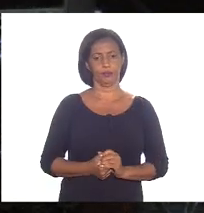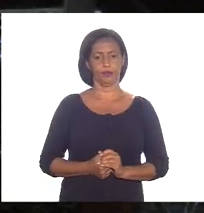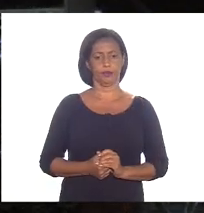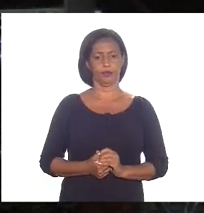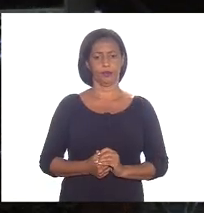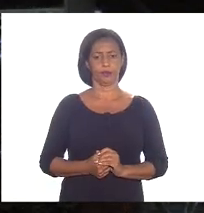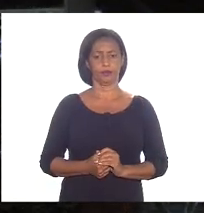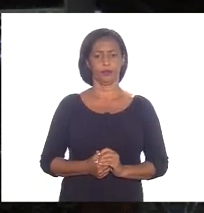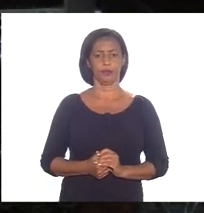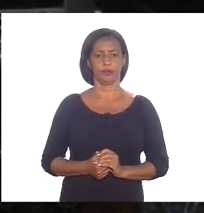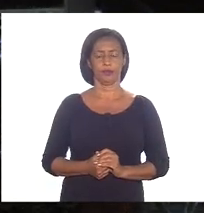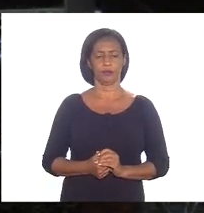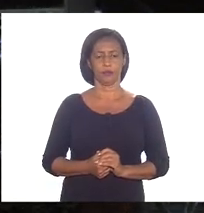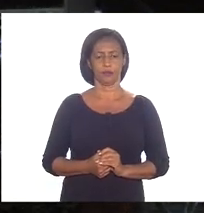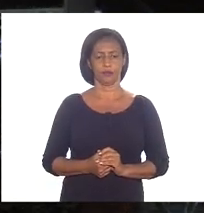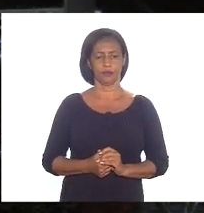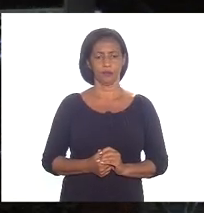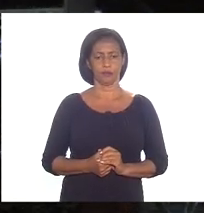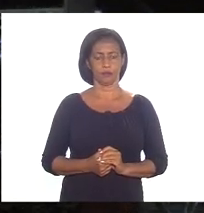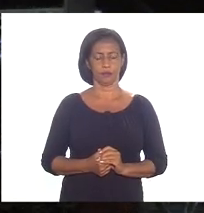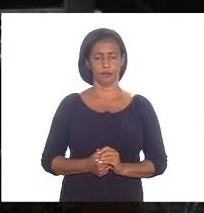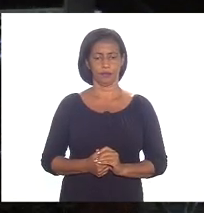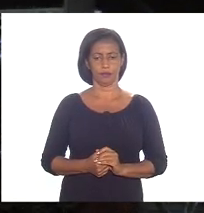Ao final, deputada Dani. Tudo